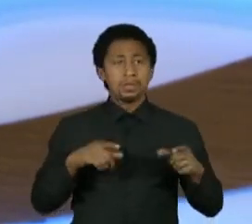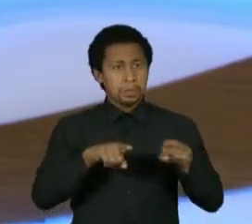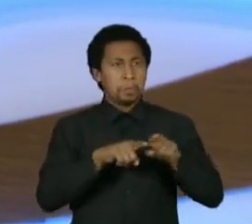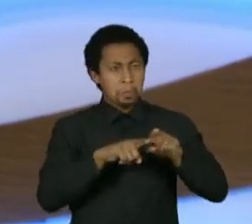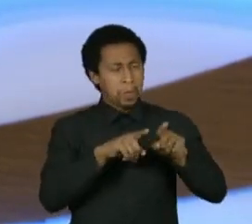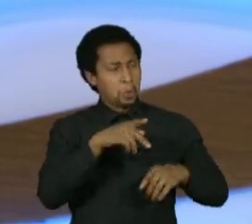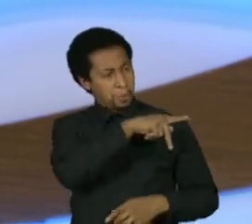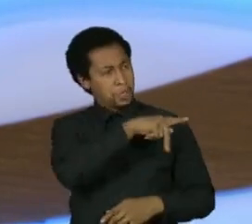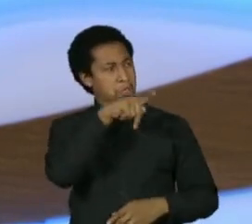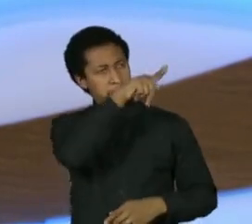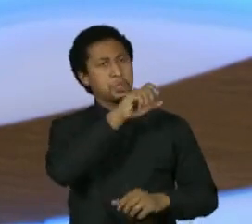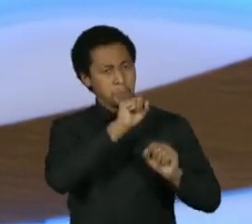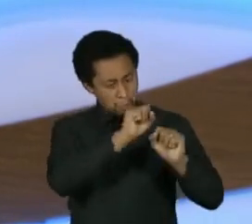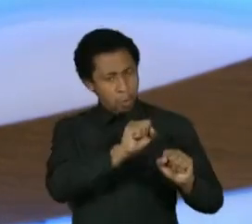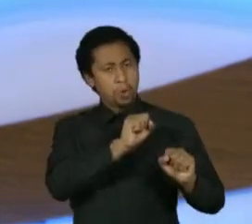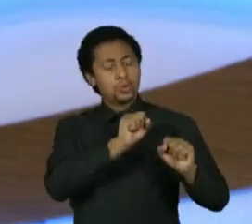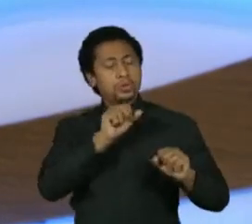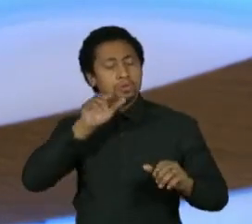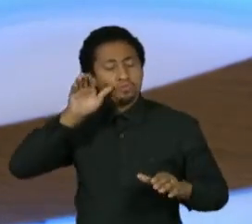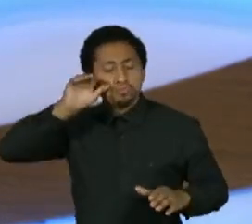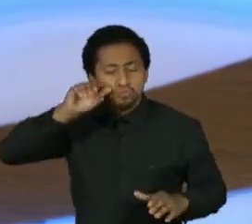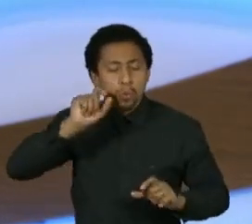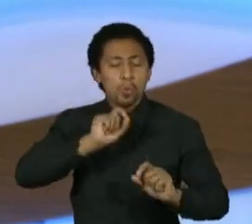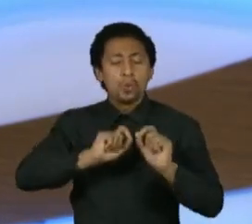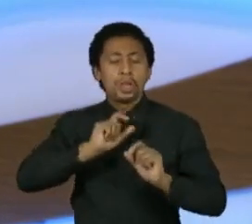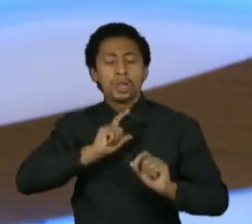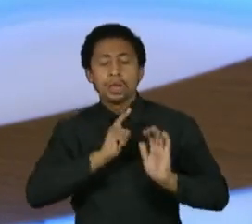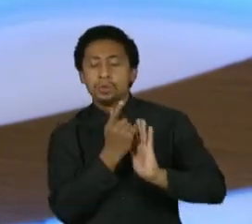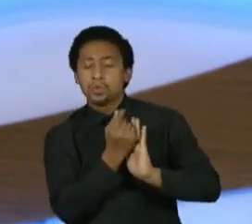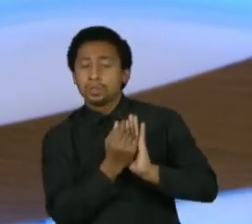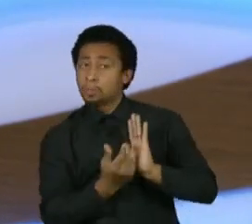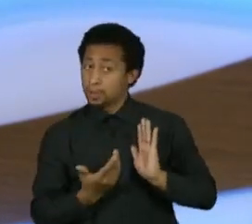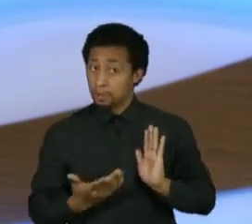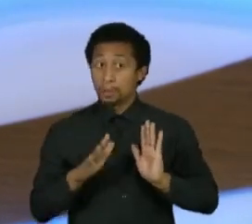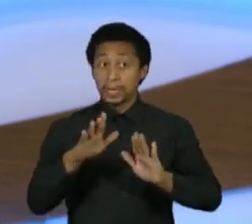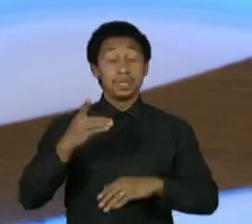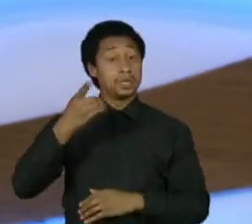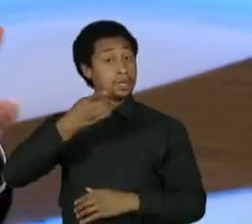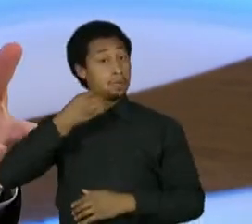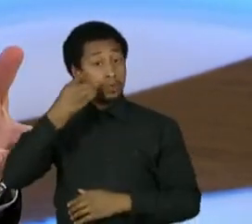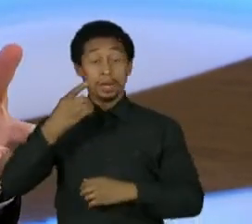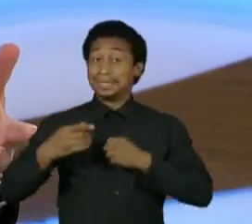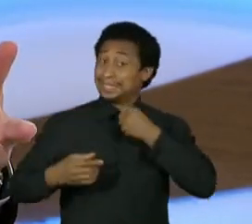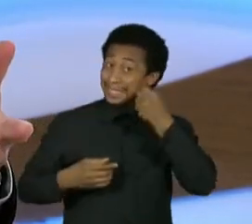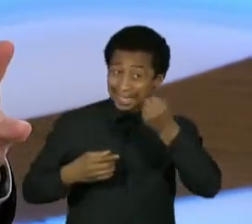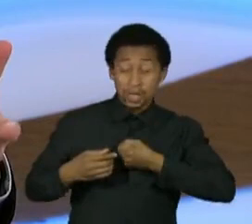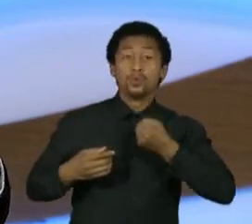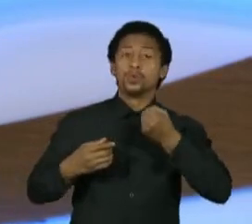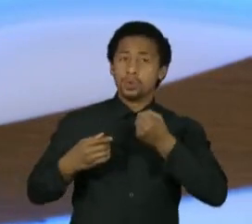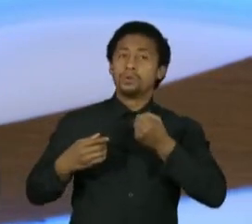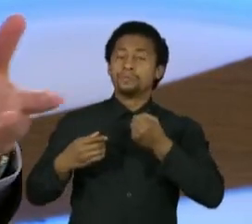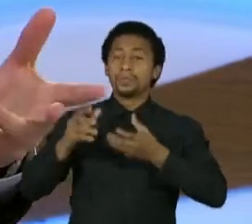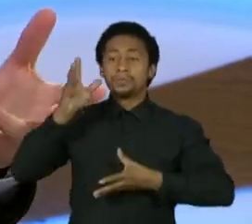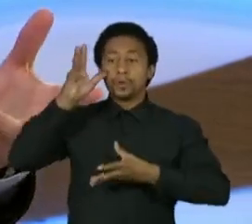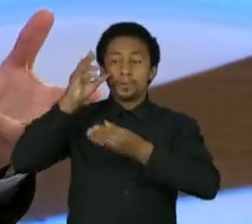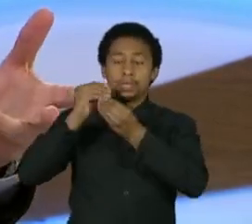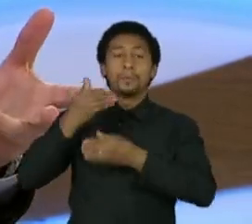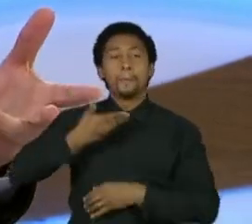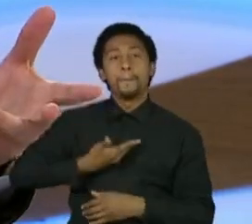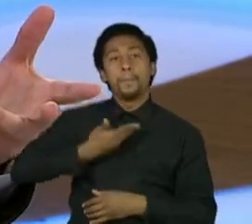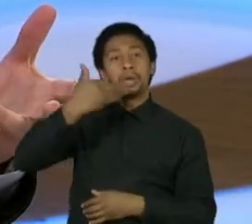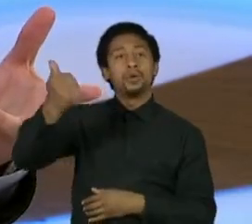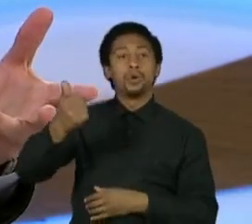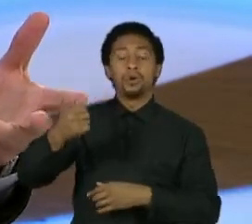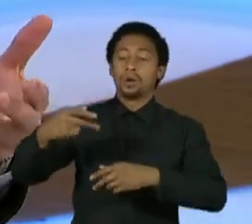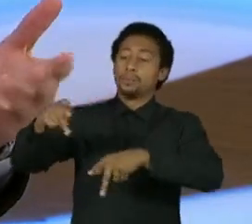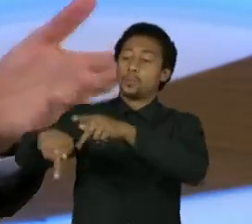Afinal de contas, há de convir que um deputado e um senador têm melhores condições de aferir a necessidade da população brasileira nos mais diversos rincões